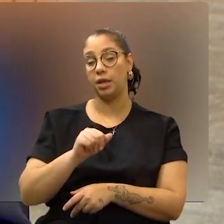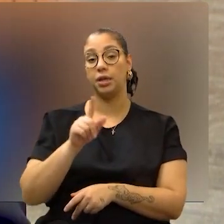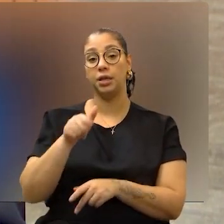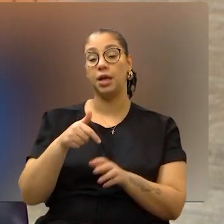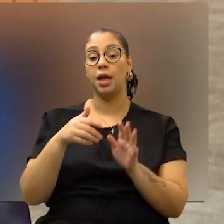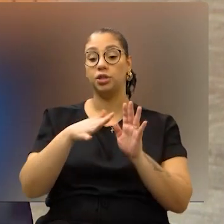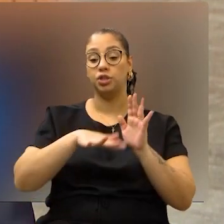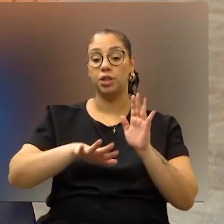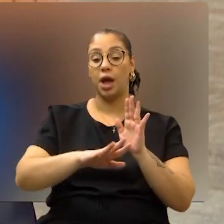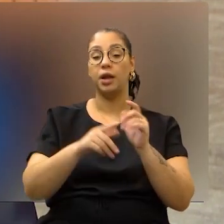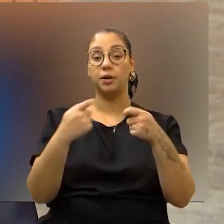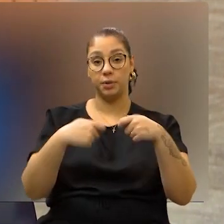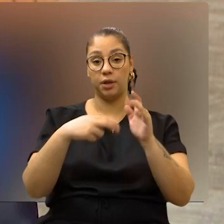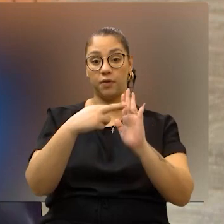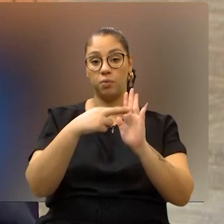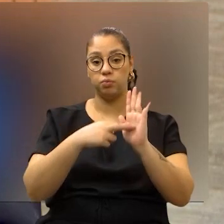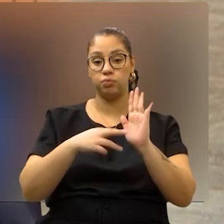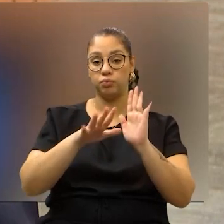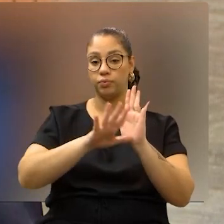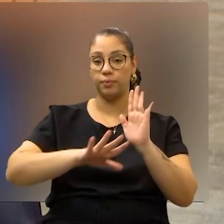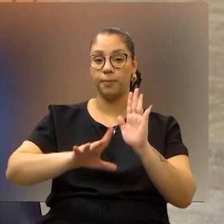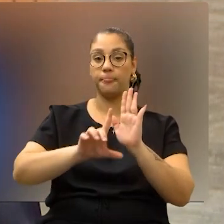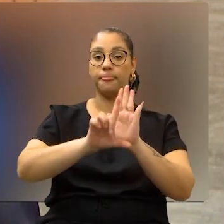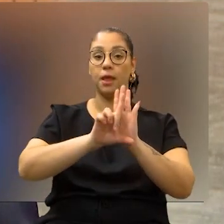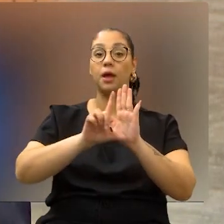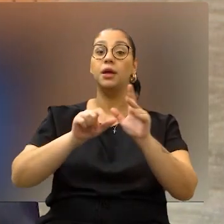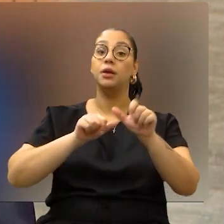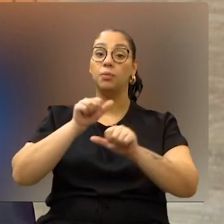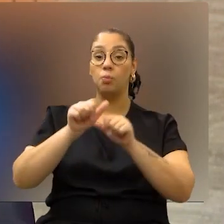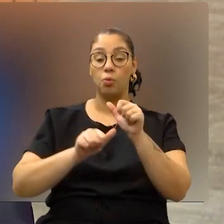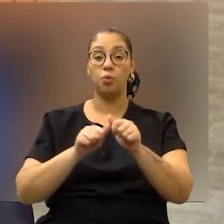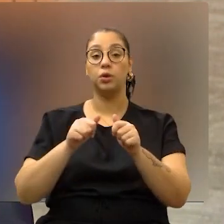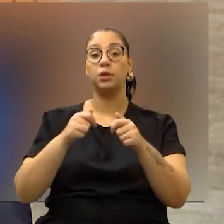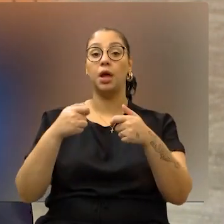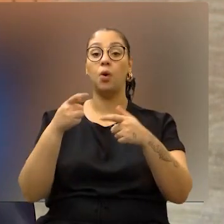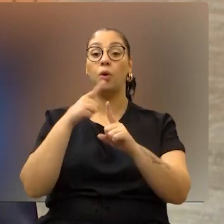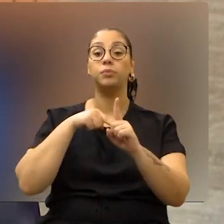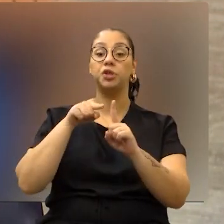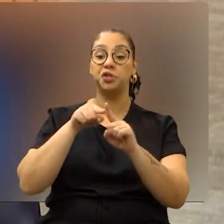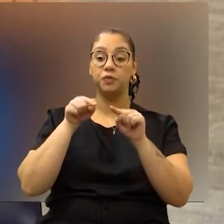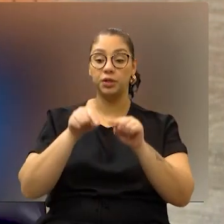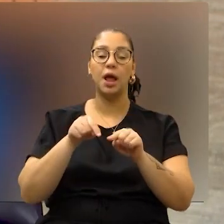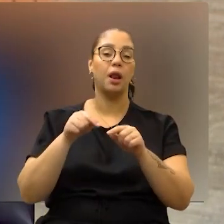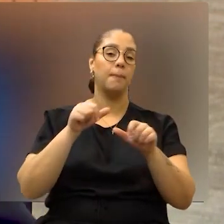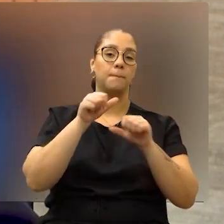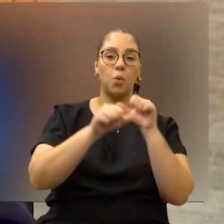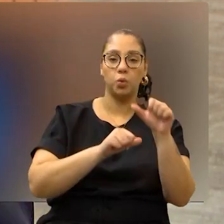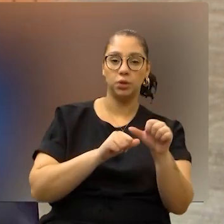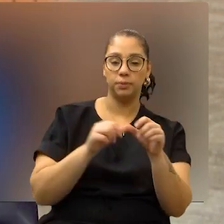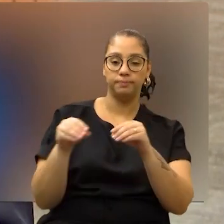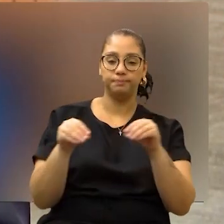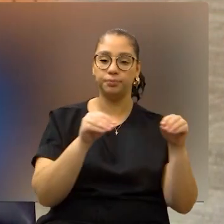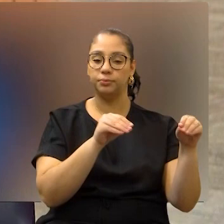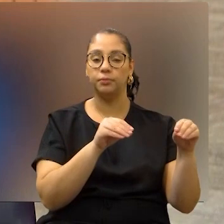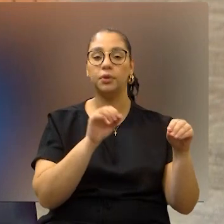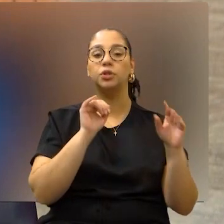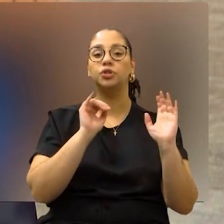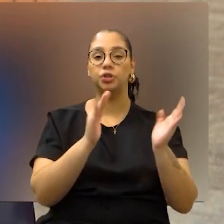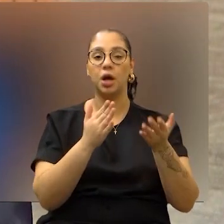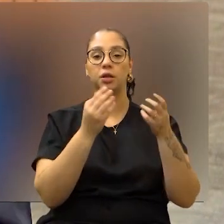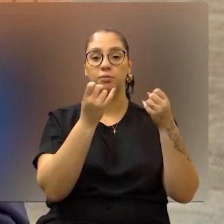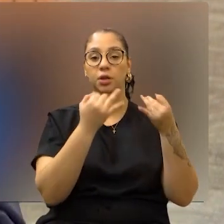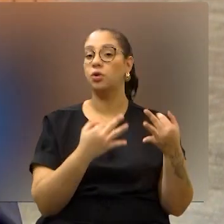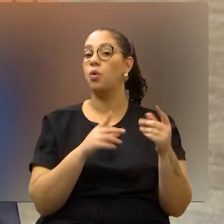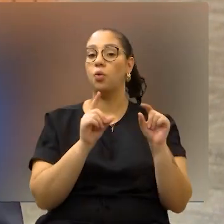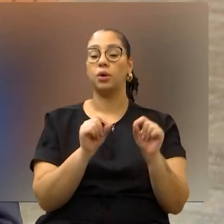para regularização e que muda o objeto dela, né? Então, não, como bem você